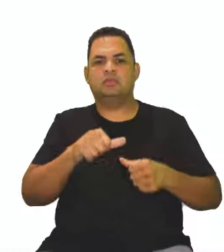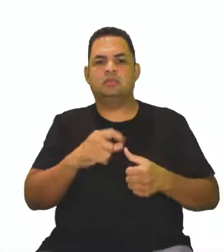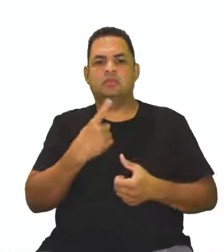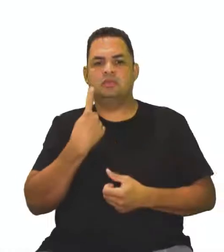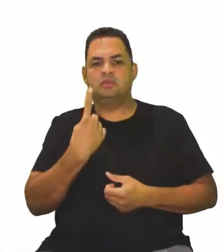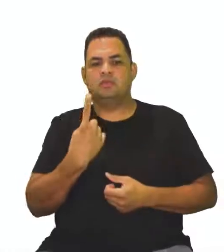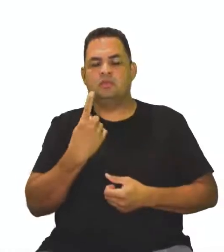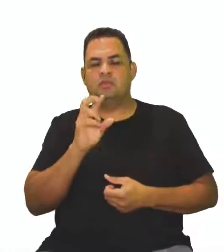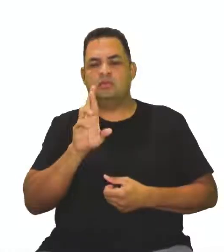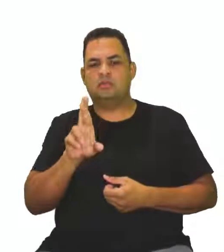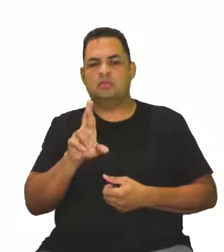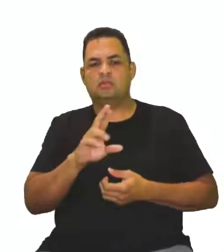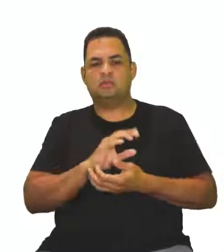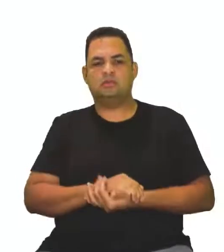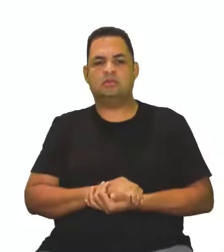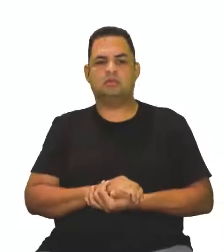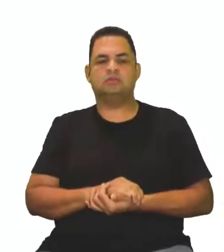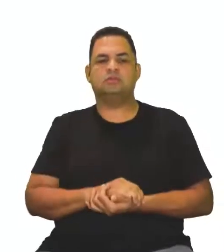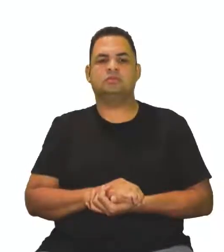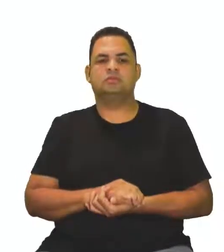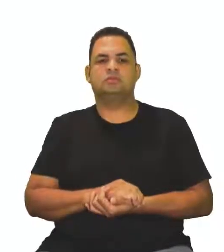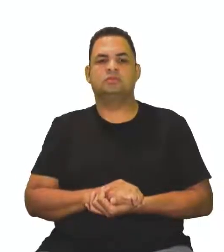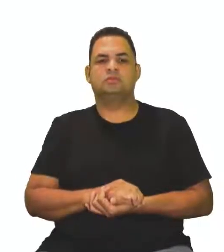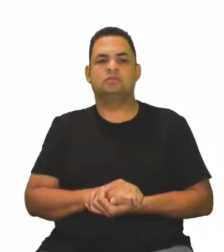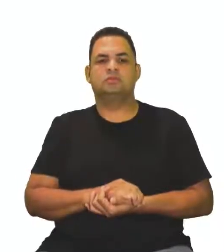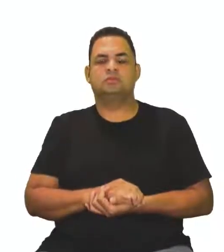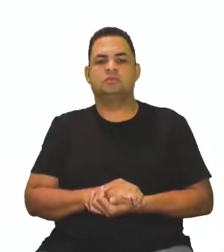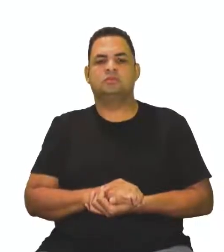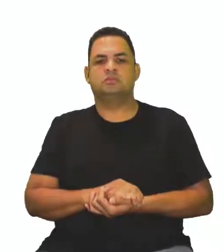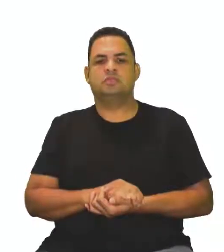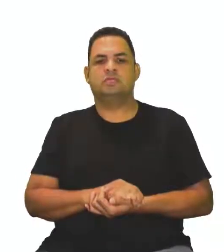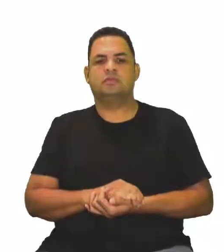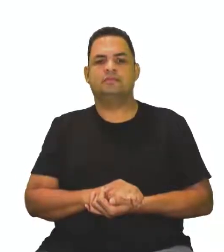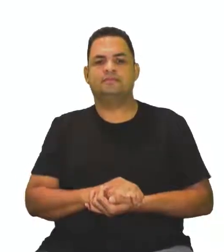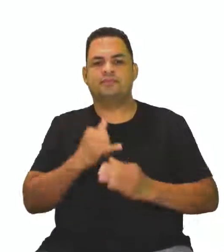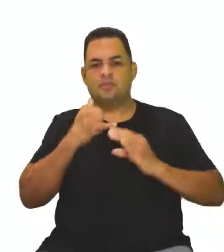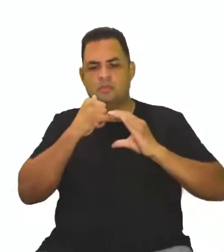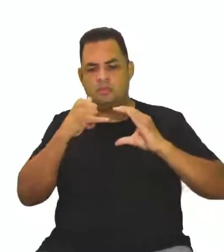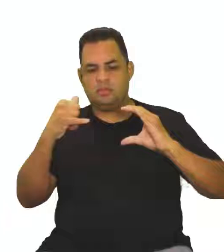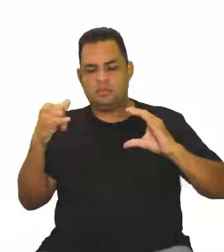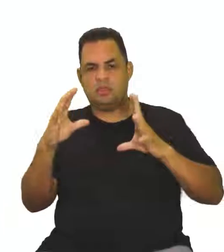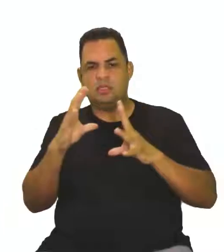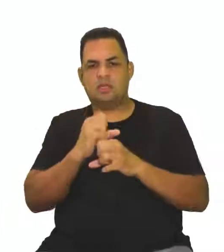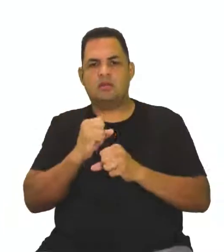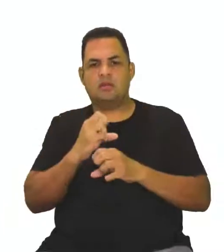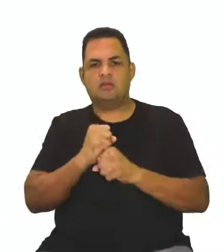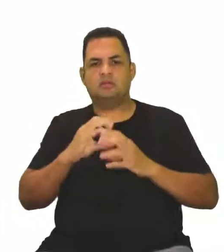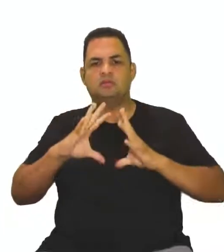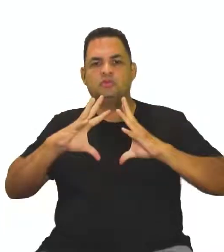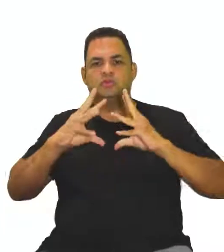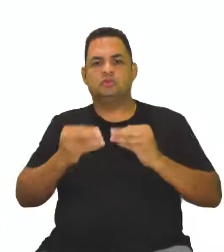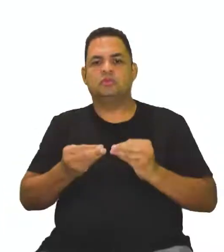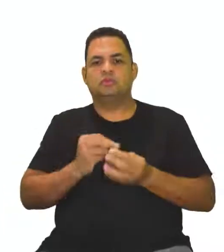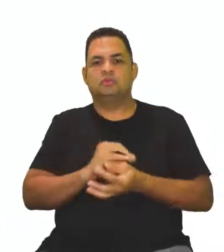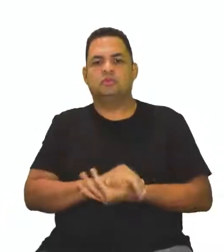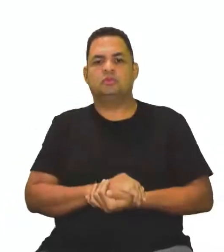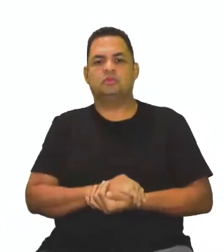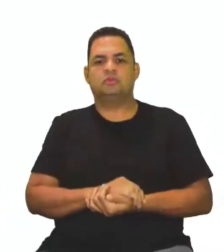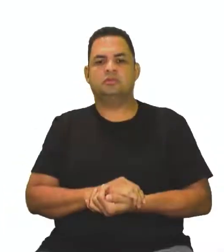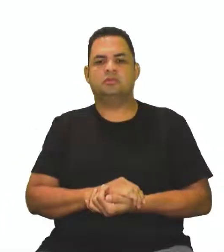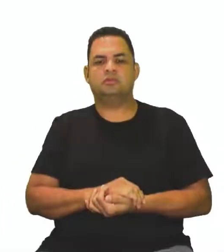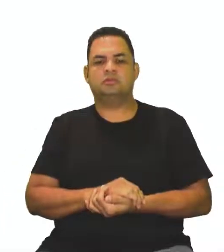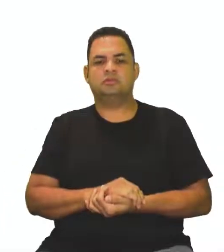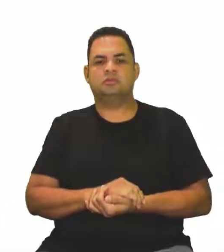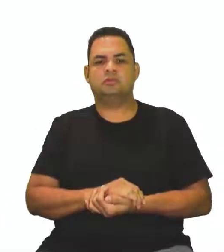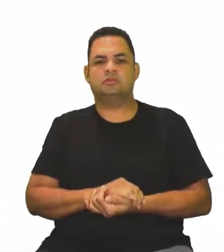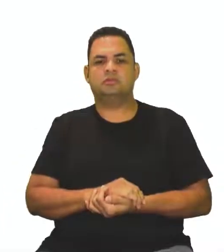uma resistência equivalente, certo? E a corrente também, a gente tem que calcular a corrente total. Pessoal, lembrando, nós